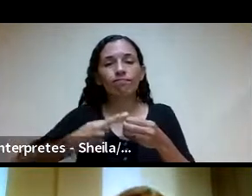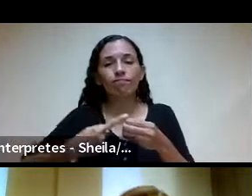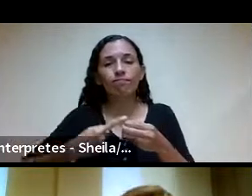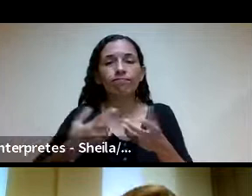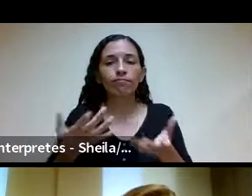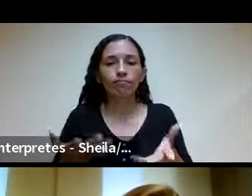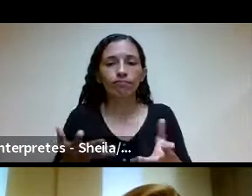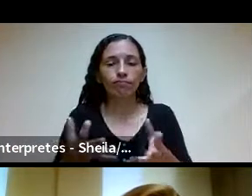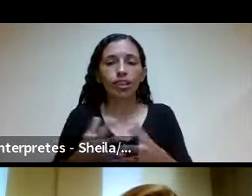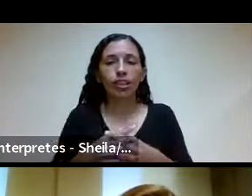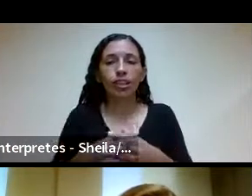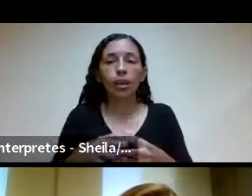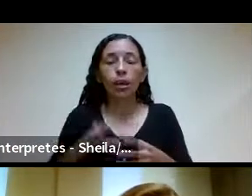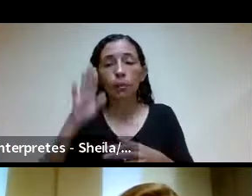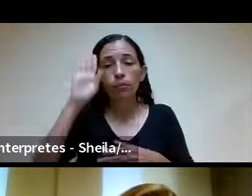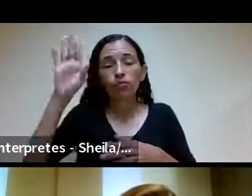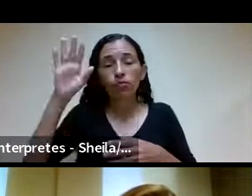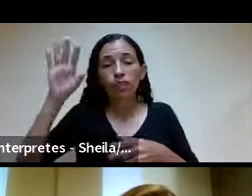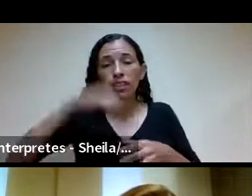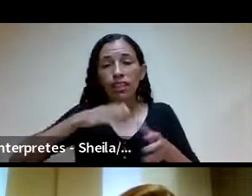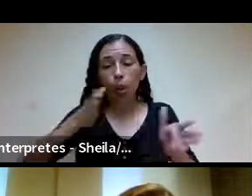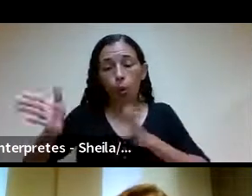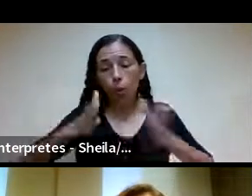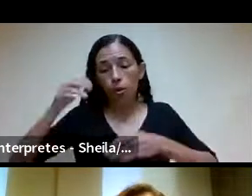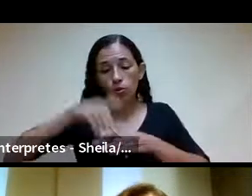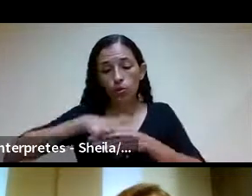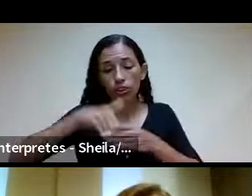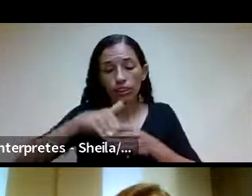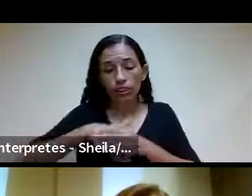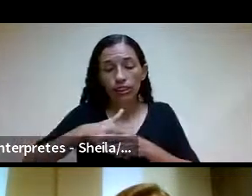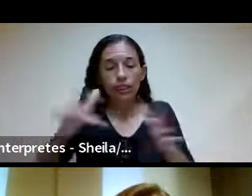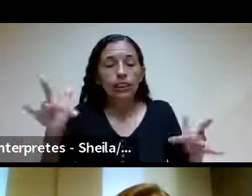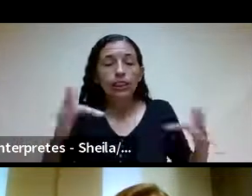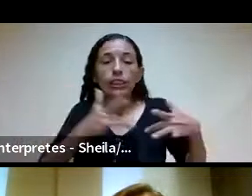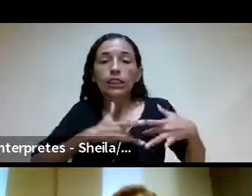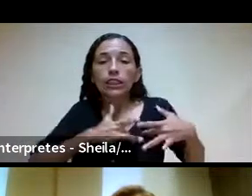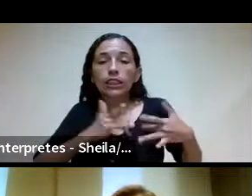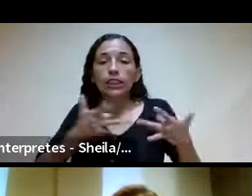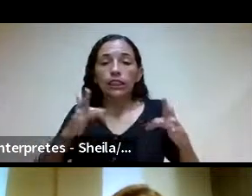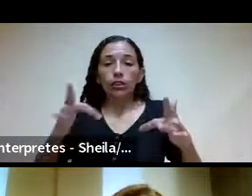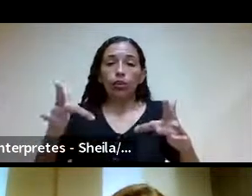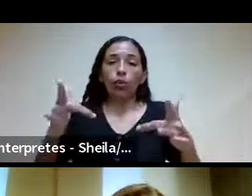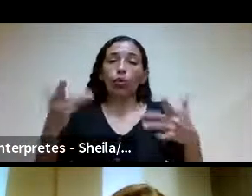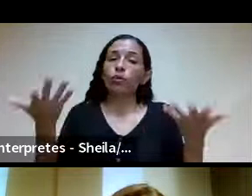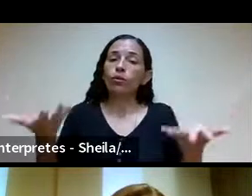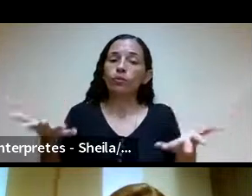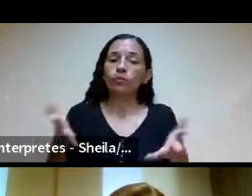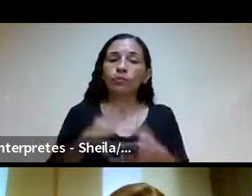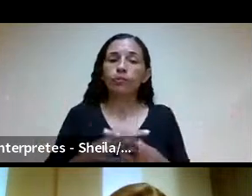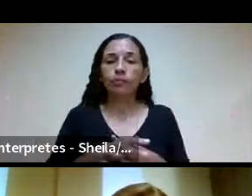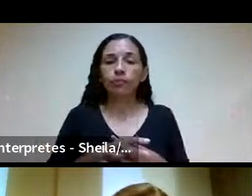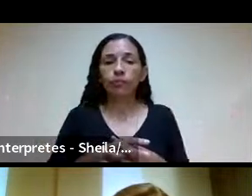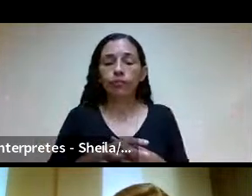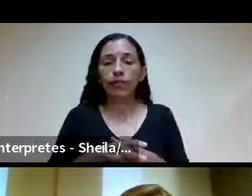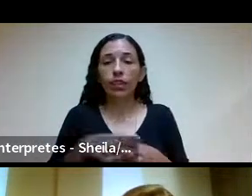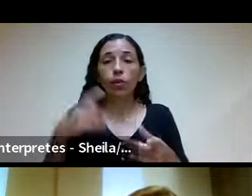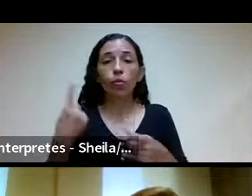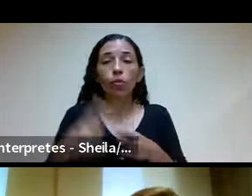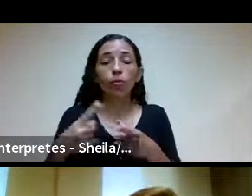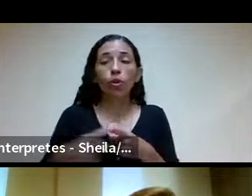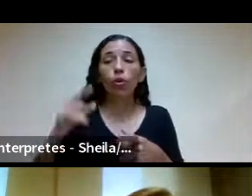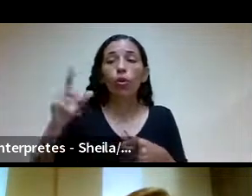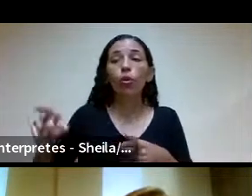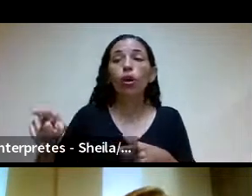movem paixões. Quando a referida testemunha entendeu do que se tratava, ela sequer me respondia mais no